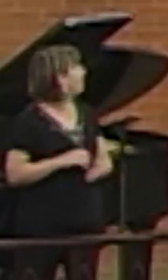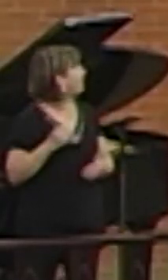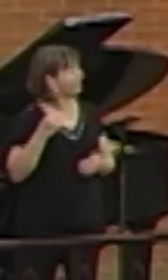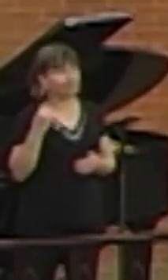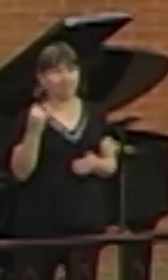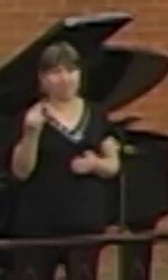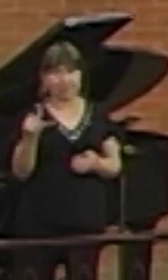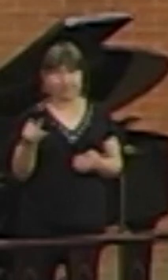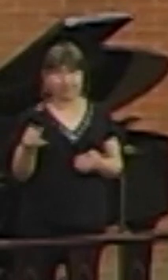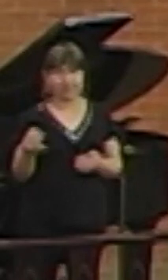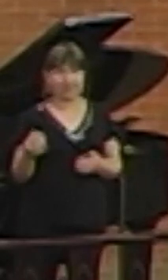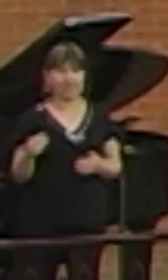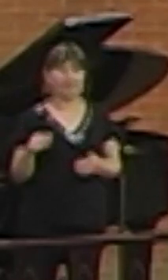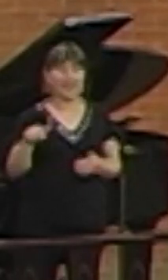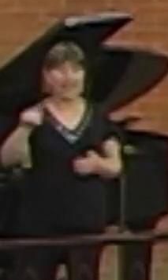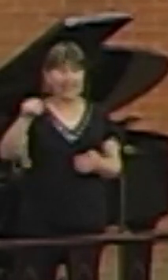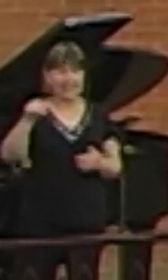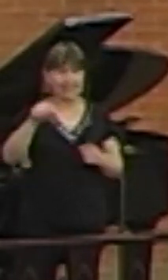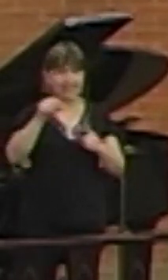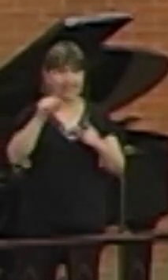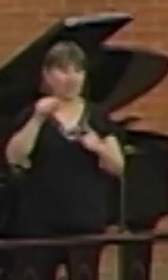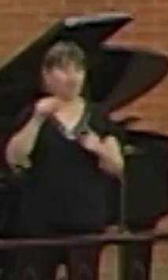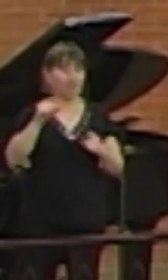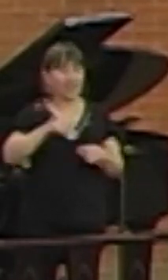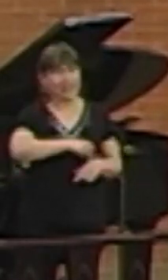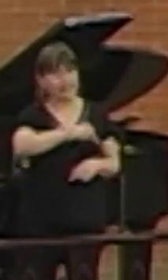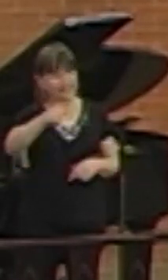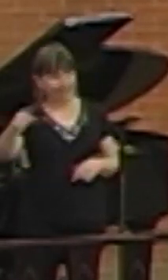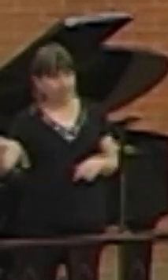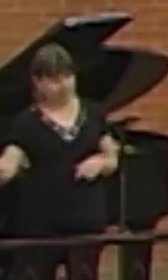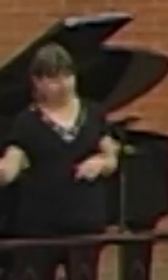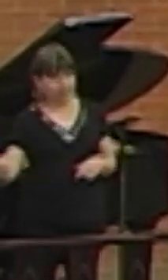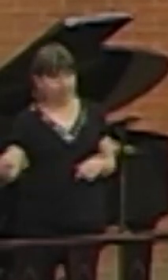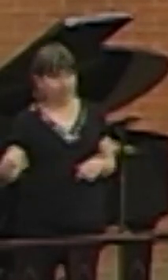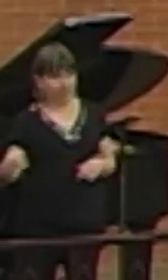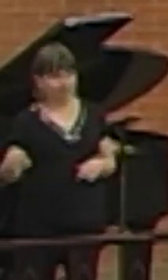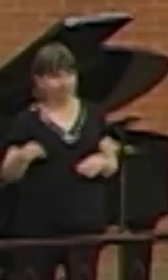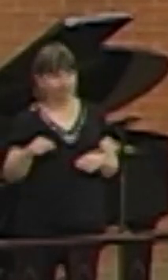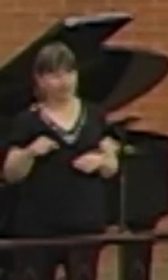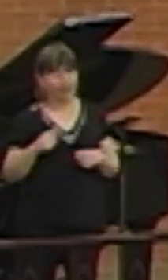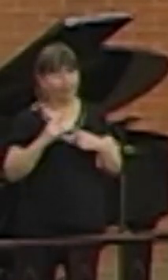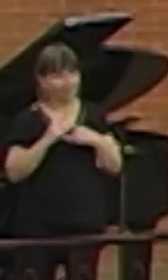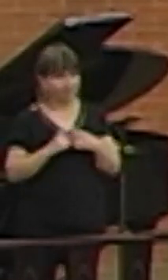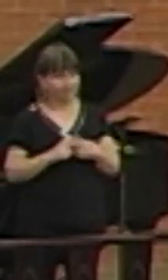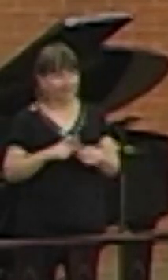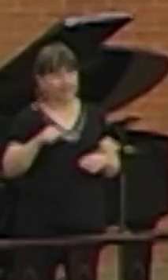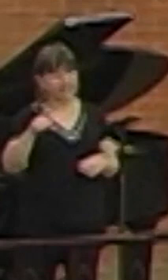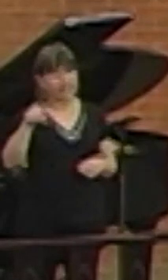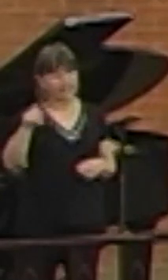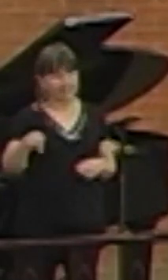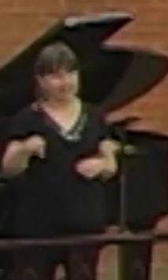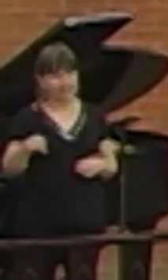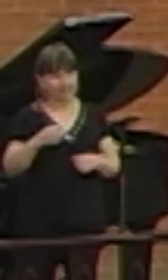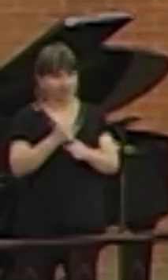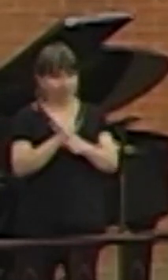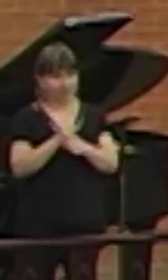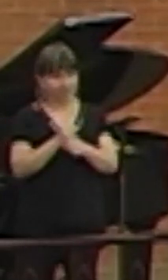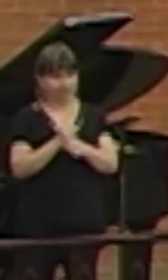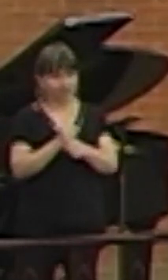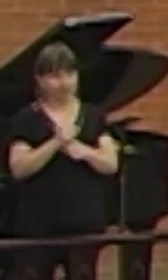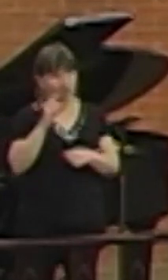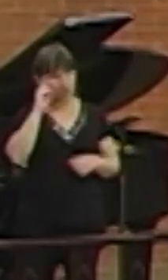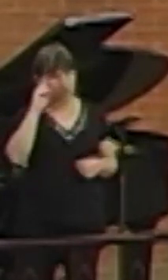contará sete semanas de anos sete vezes sete anos de maneira que os dias das